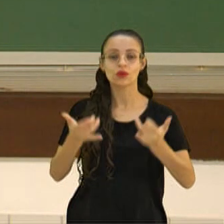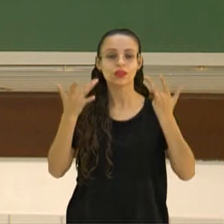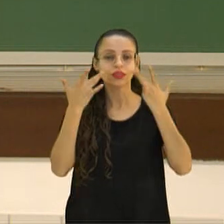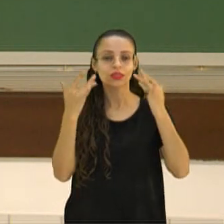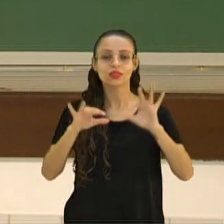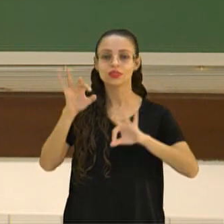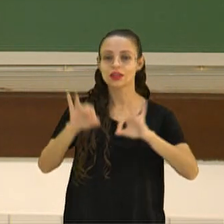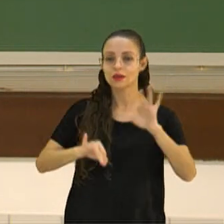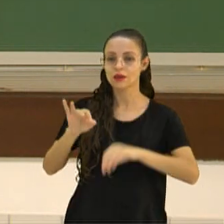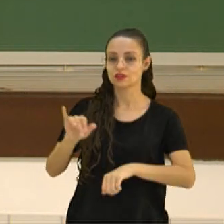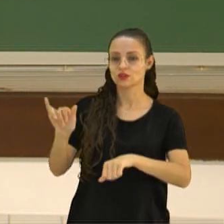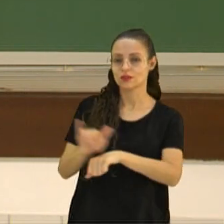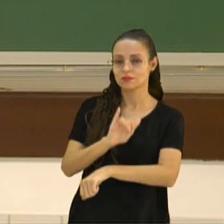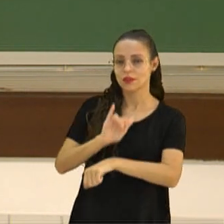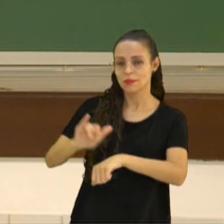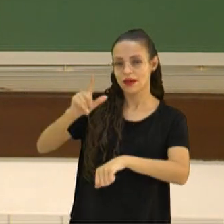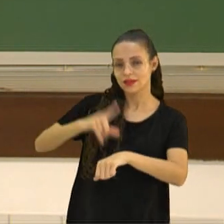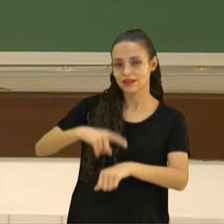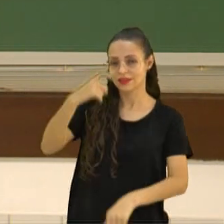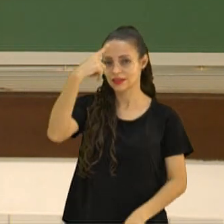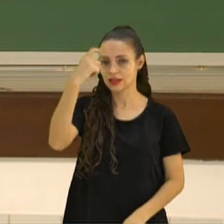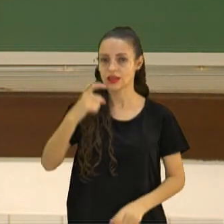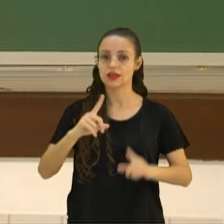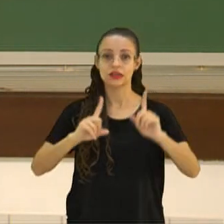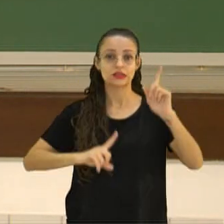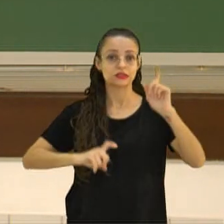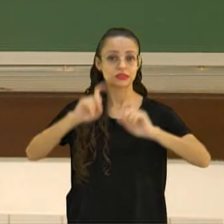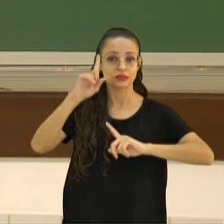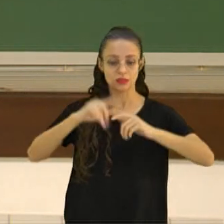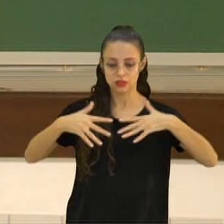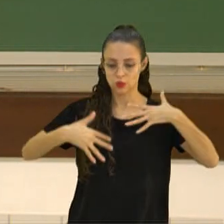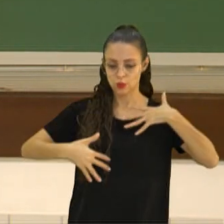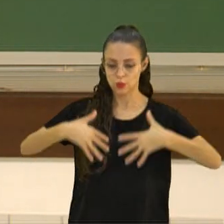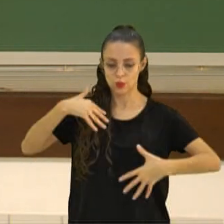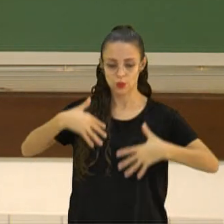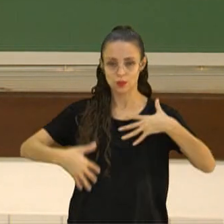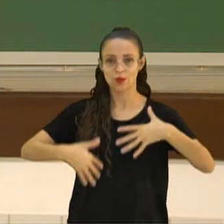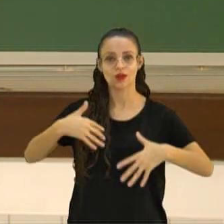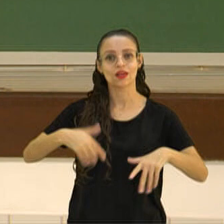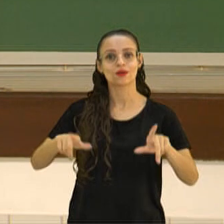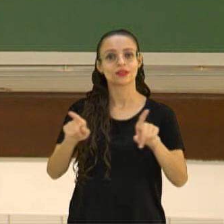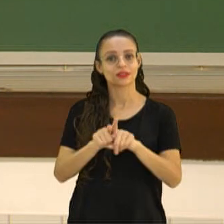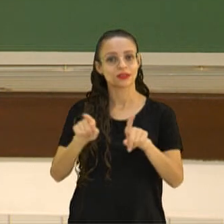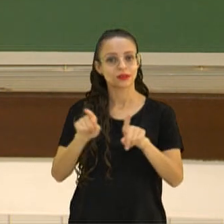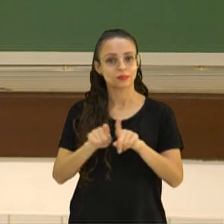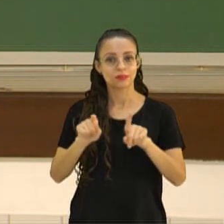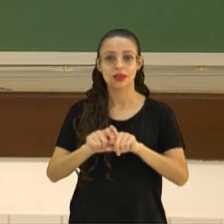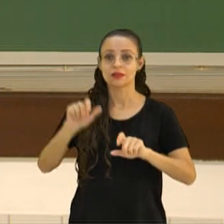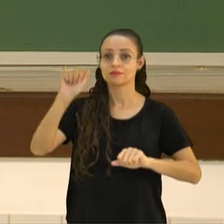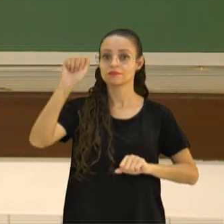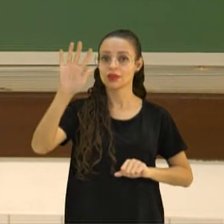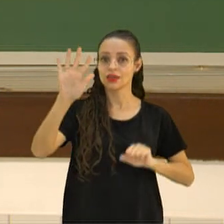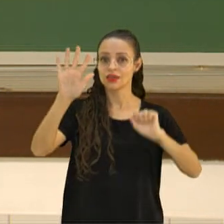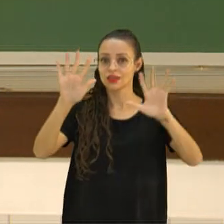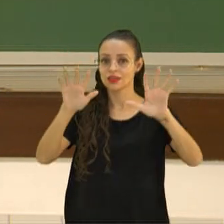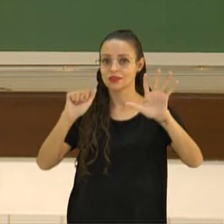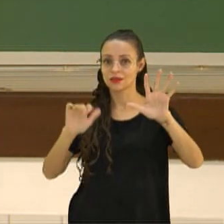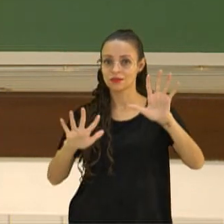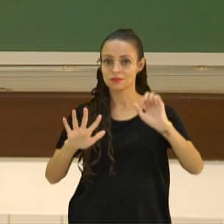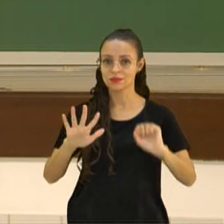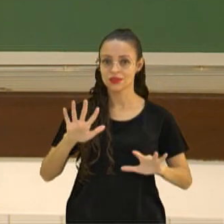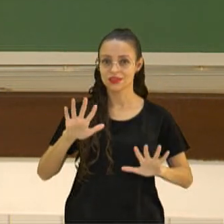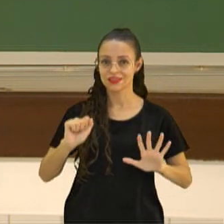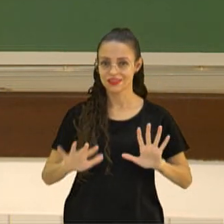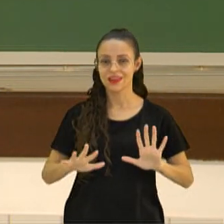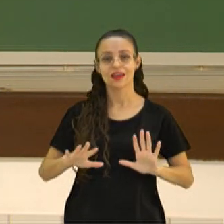Desde a improvisação, da expressão, das expressões corporais, né? Da mímica em si também, né? Então nós